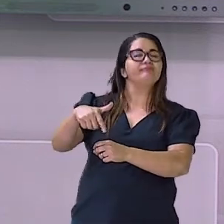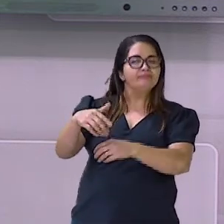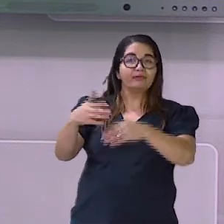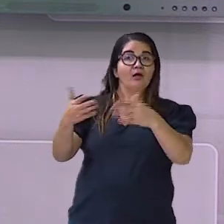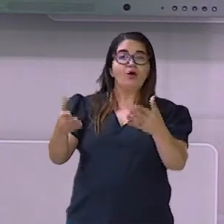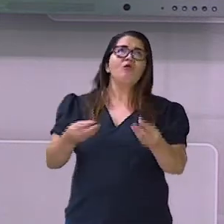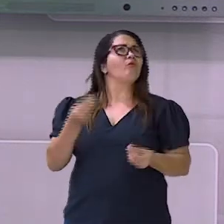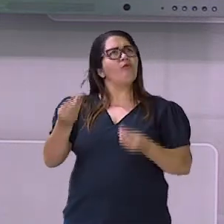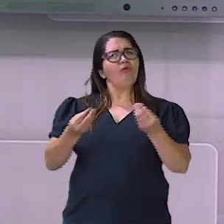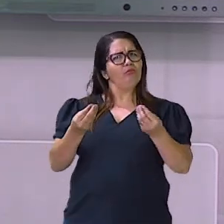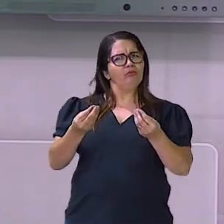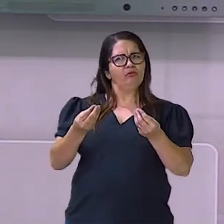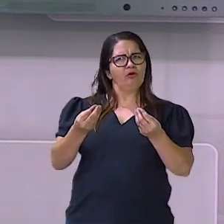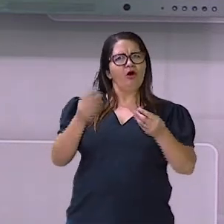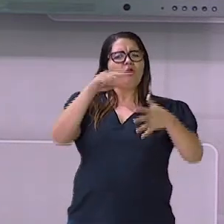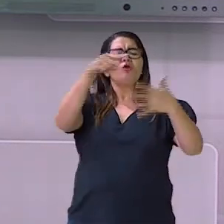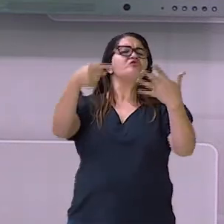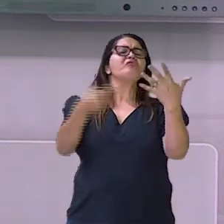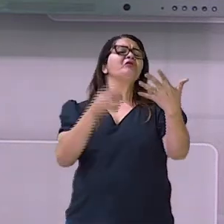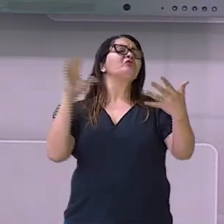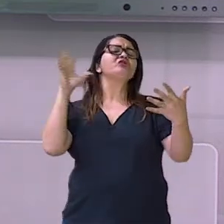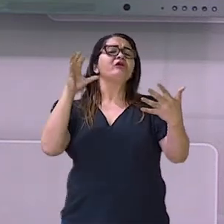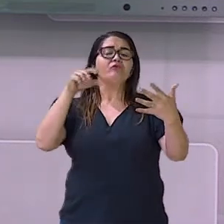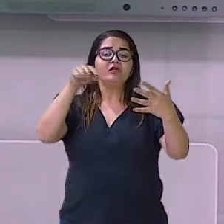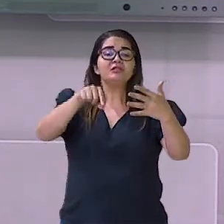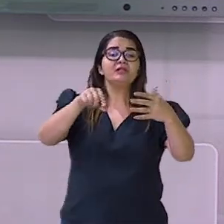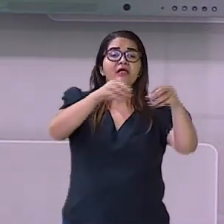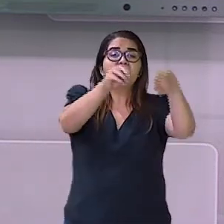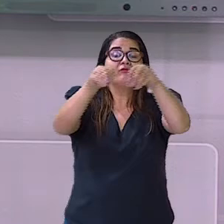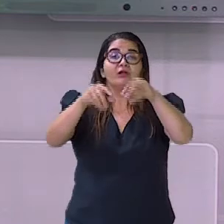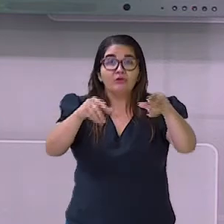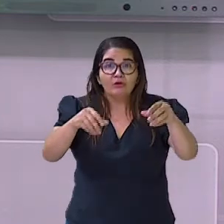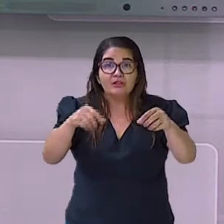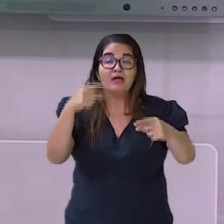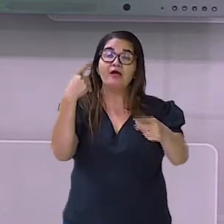o que não tem no deserto? Água.